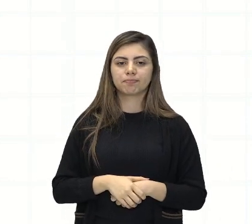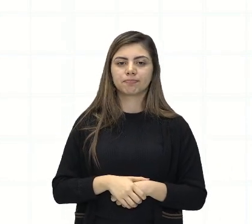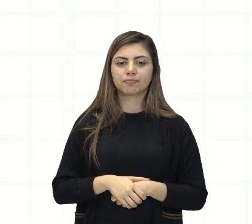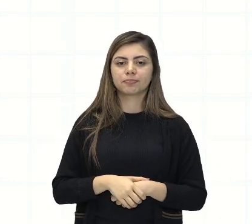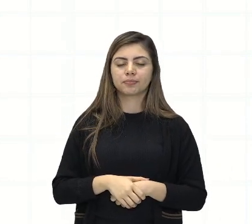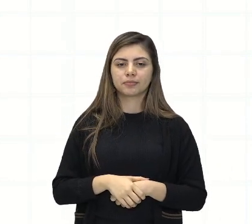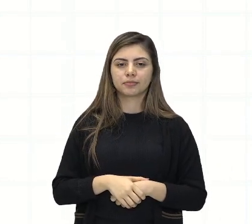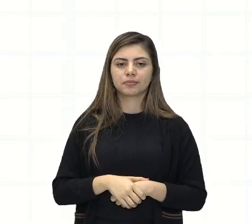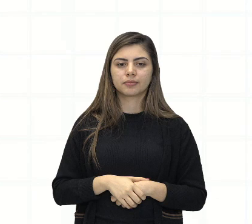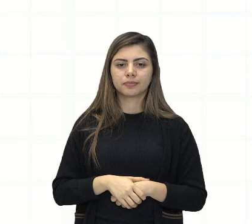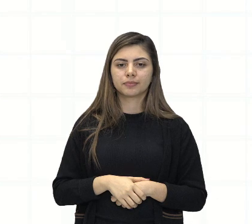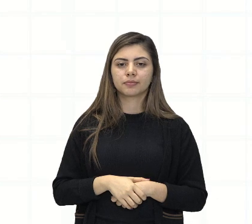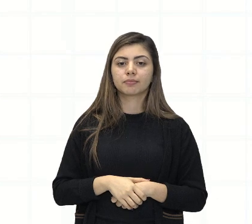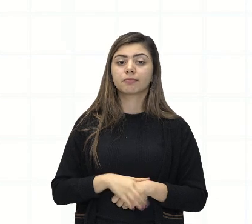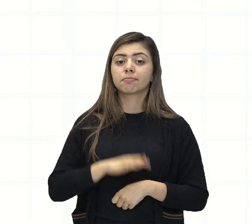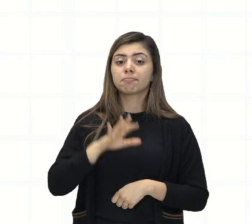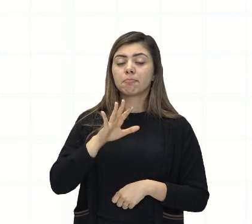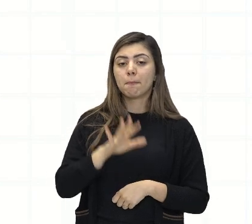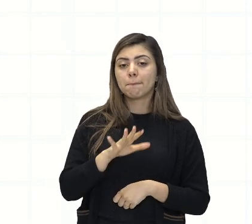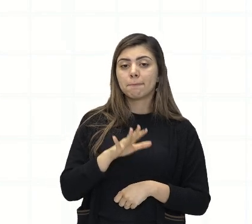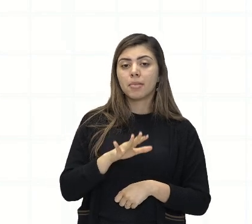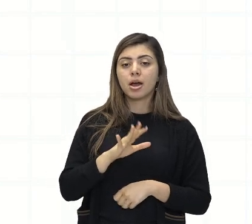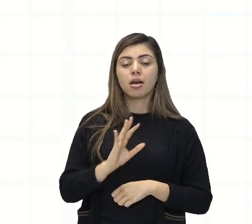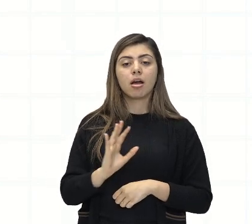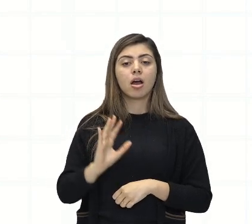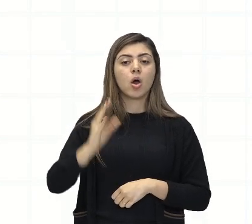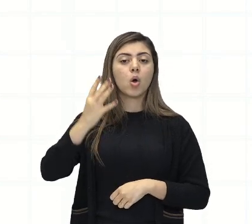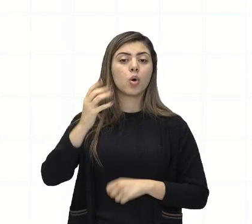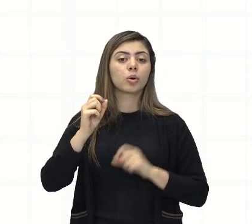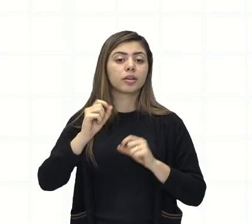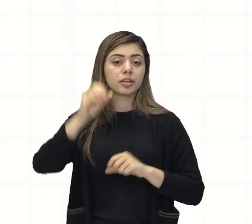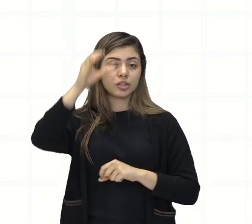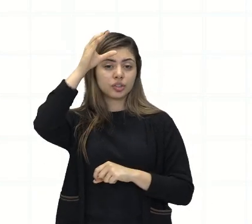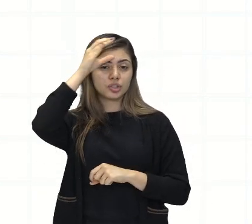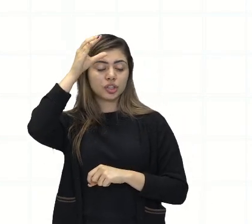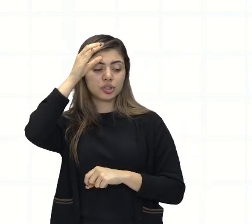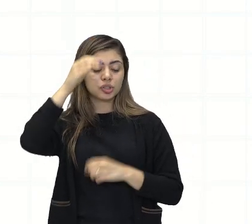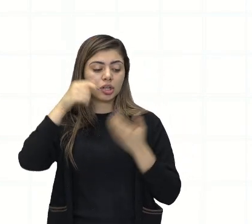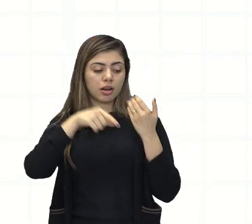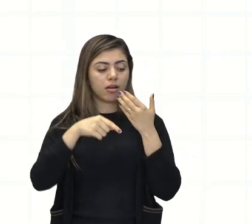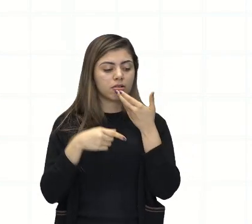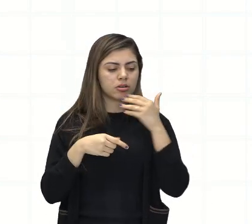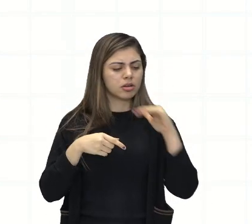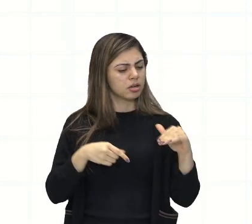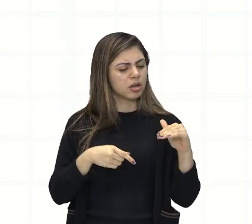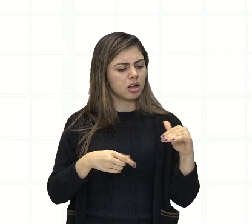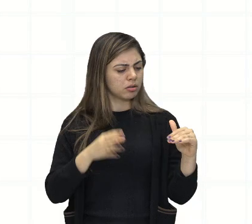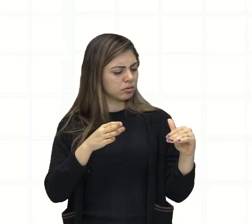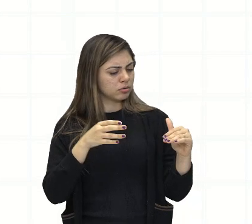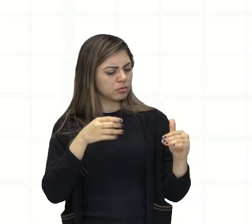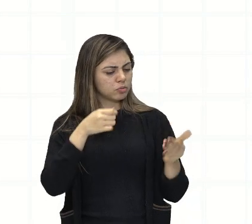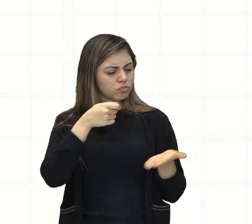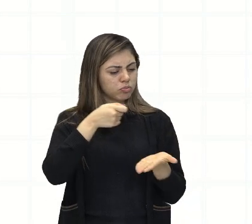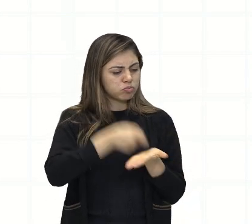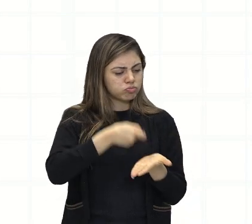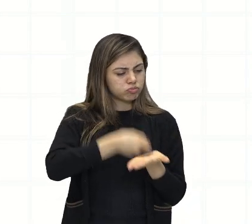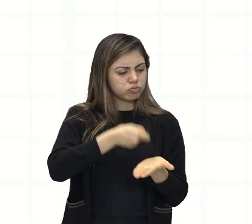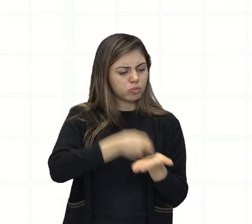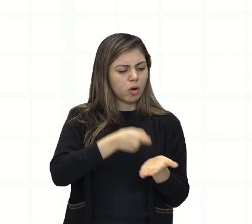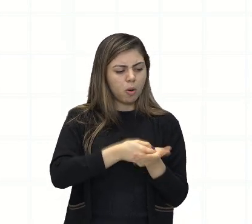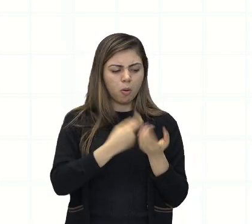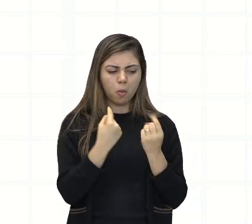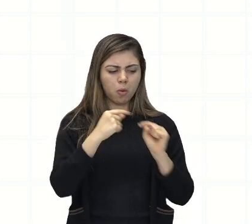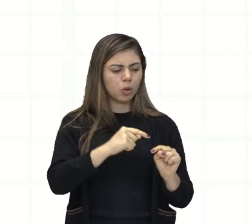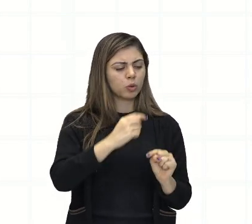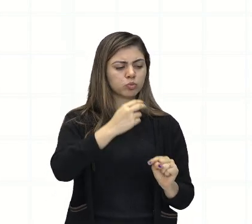tem lá, mas houve que a certo momento tia Antônia repreendesse a menina muito brava, muito forte,